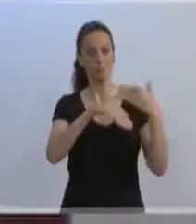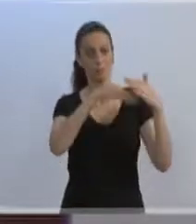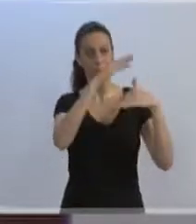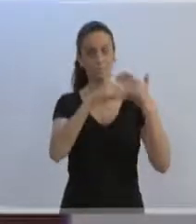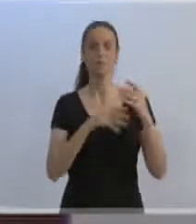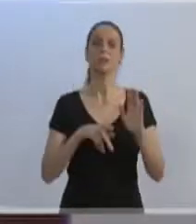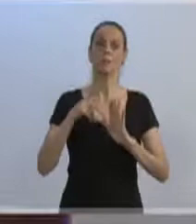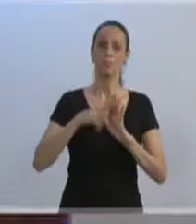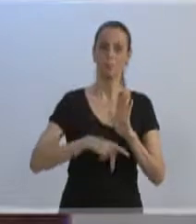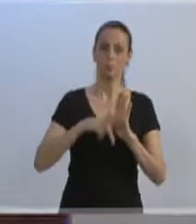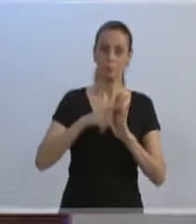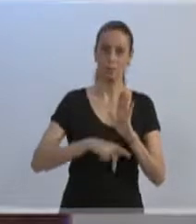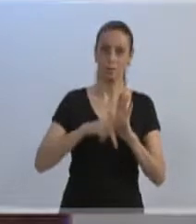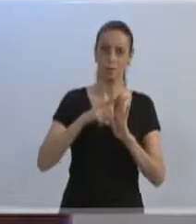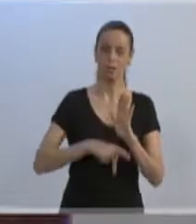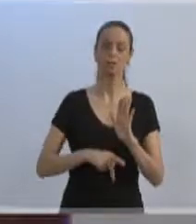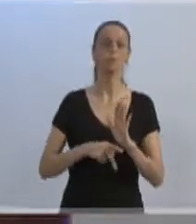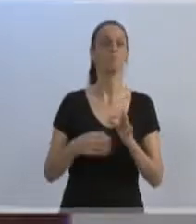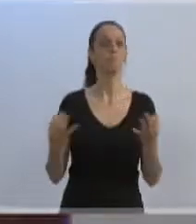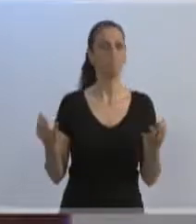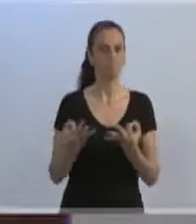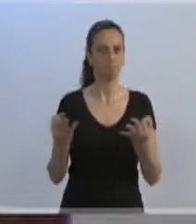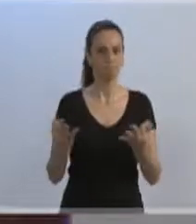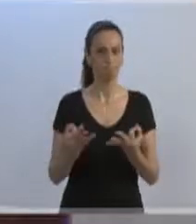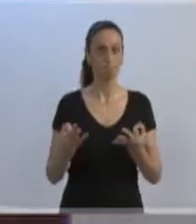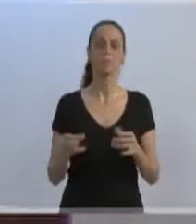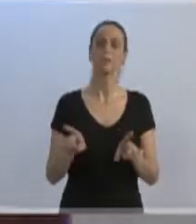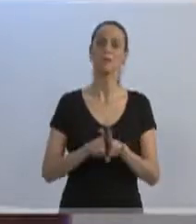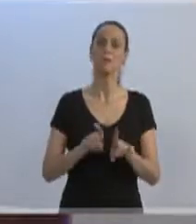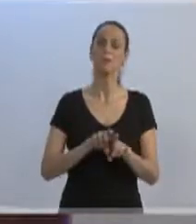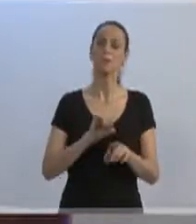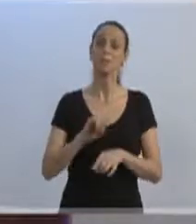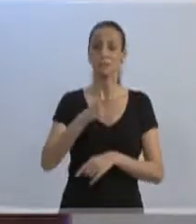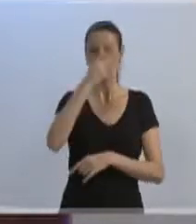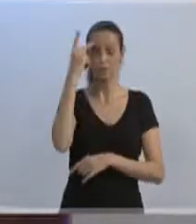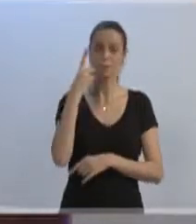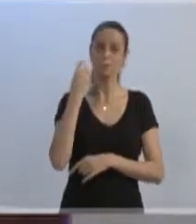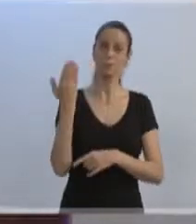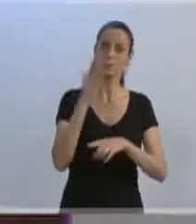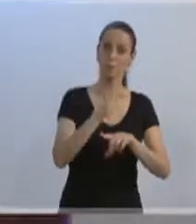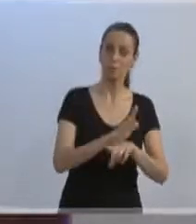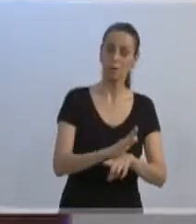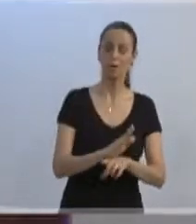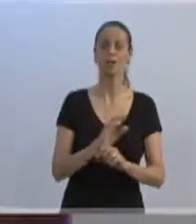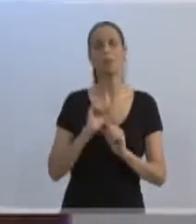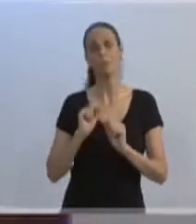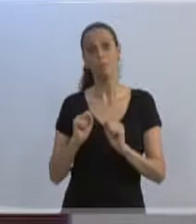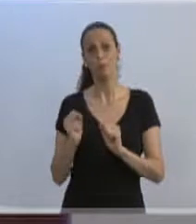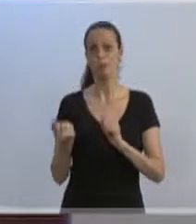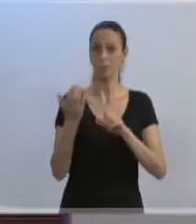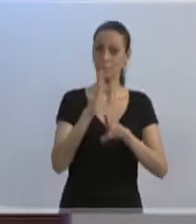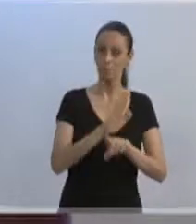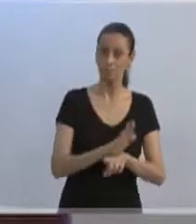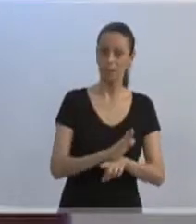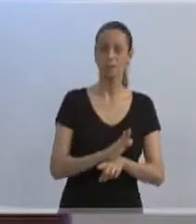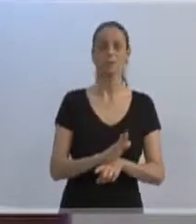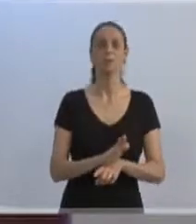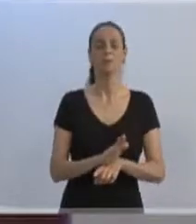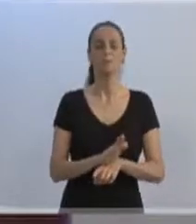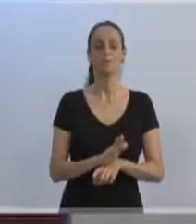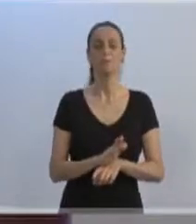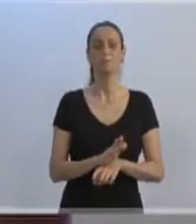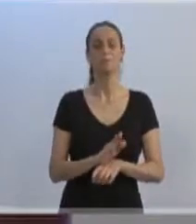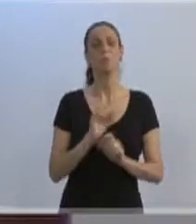esse projeto em sua plenitude e quem tiver interesse em contribuir quem puder contribuir de forma única